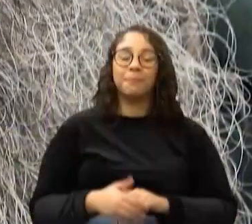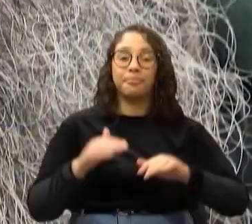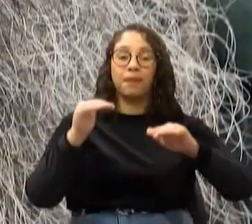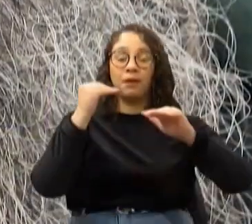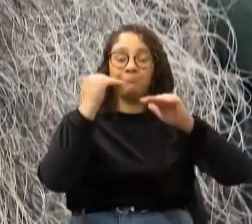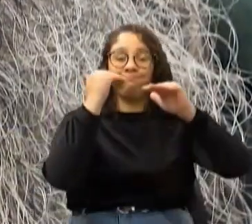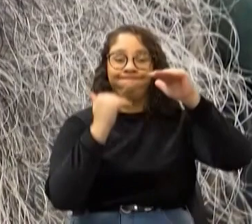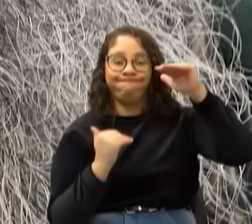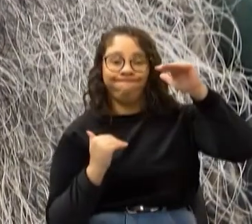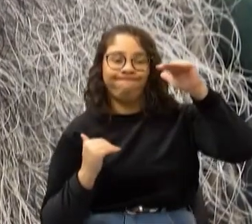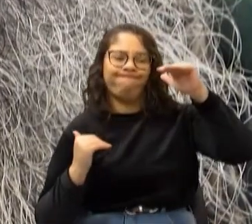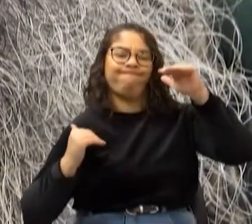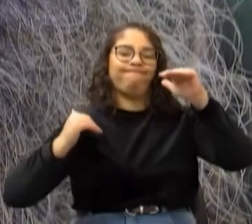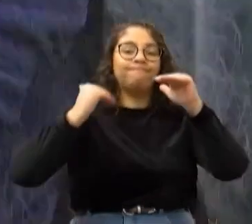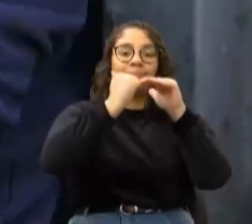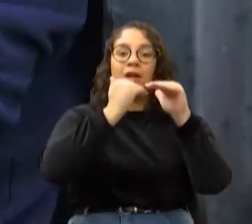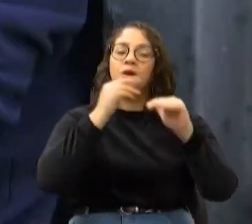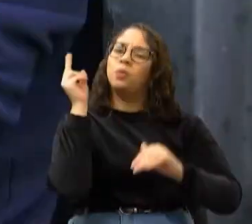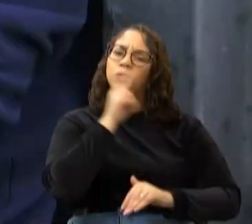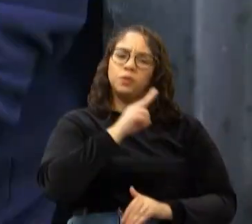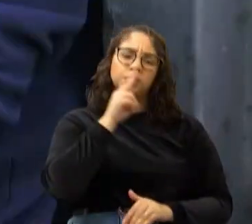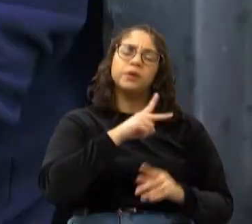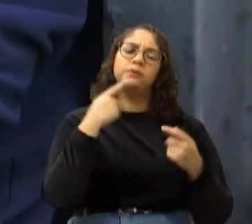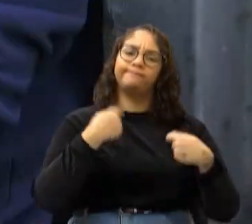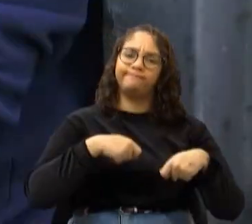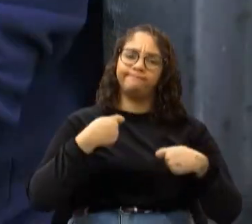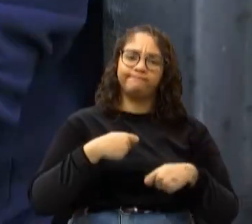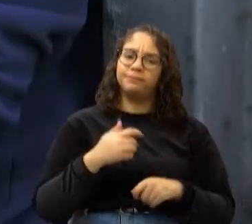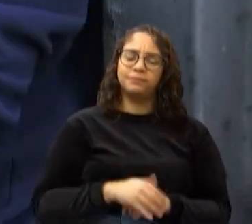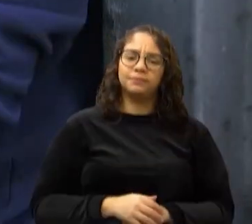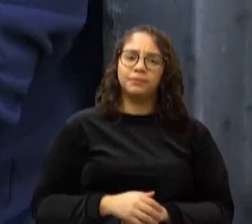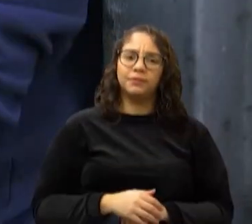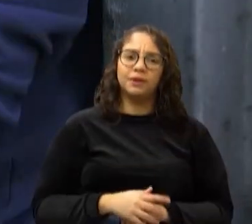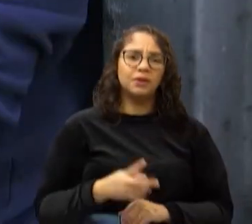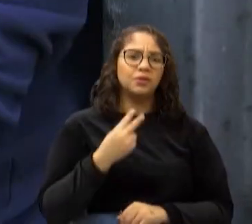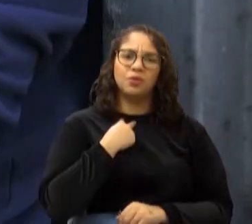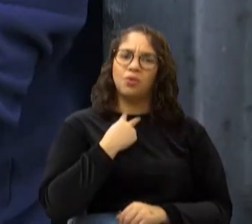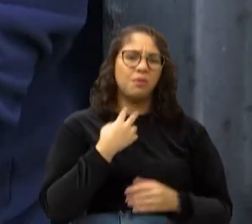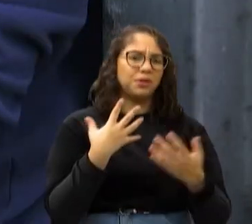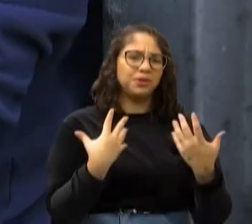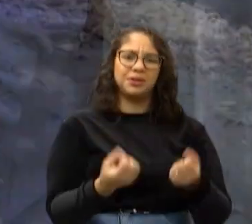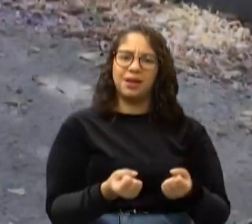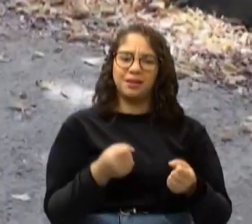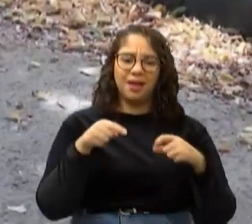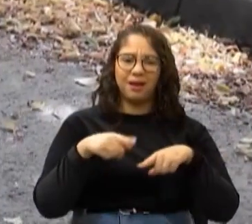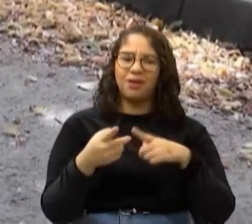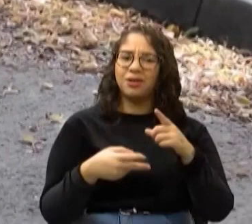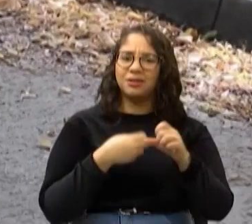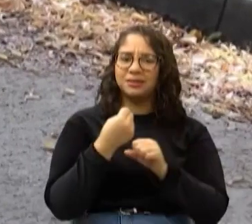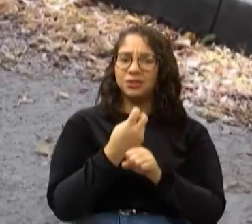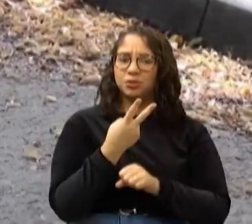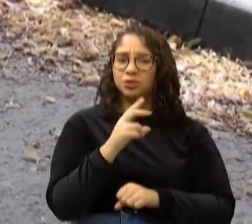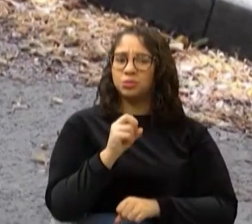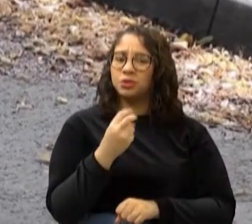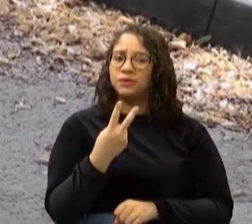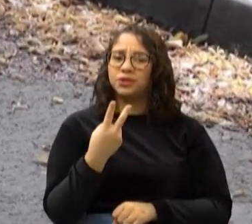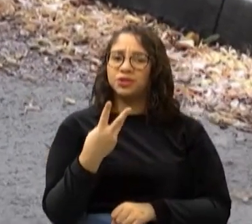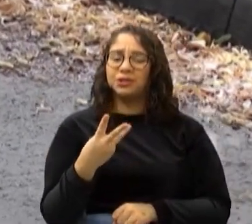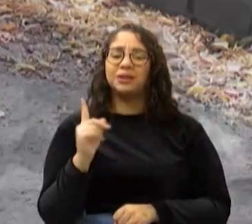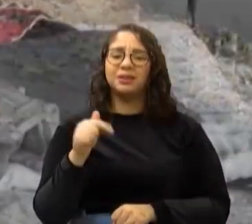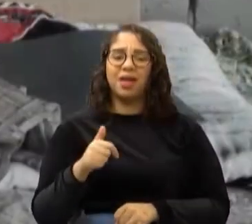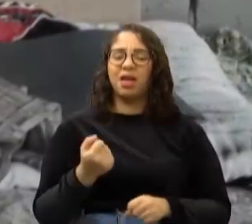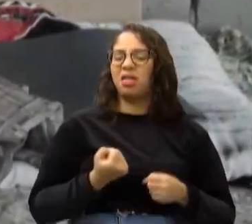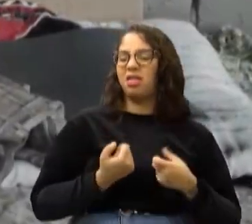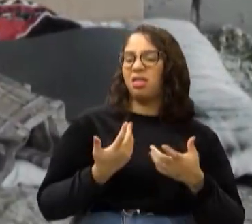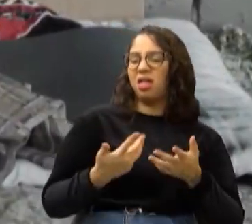O combate à desigualdade é uma necessidade urgente. Não dá para aceitar que em pleno